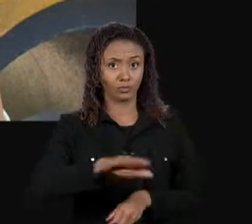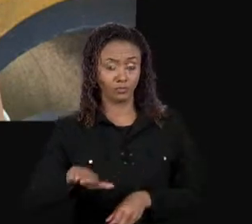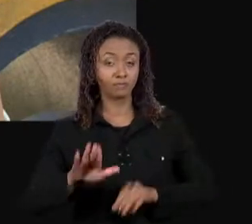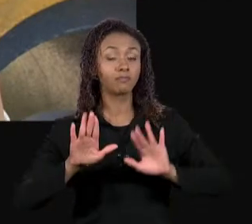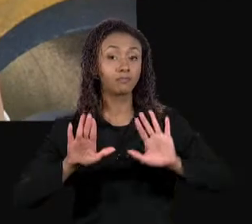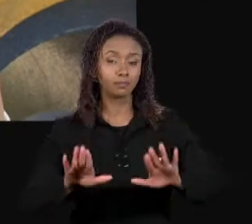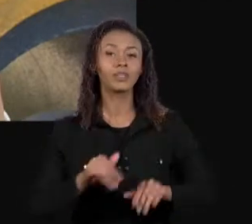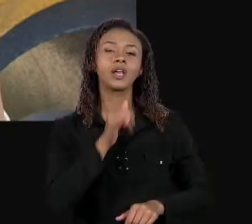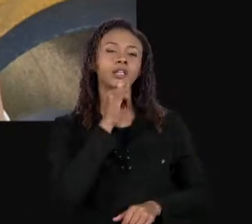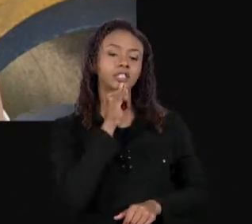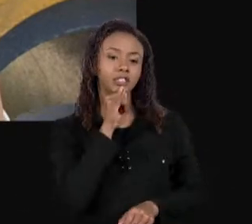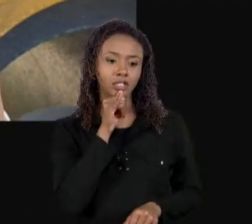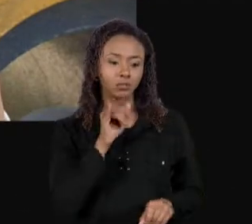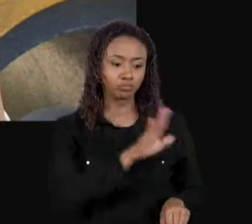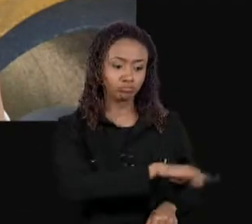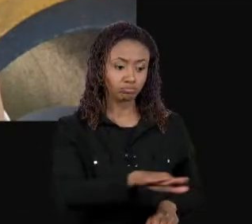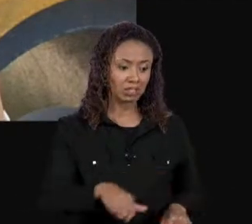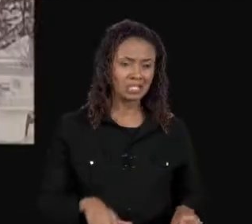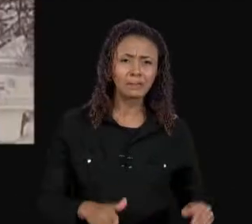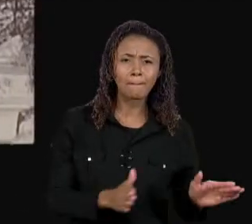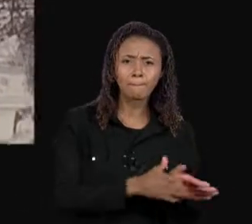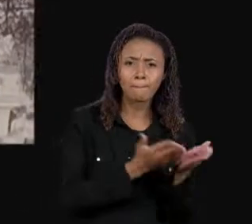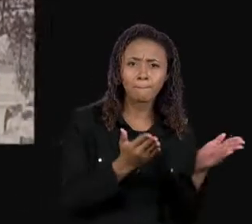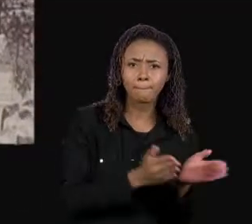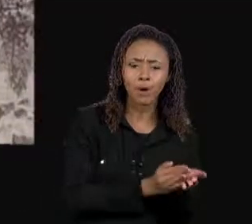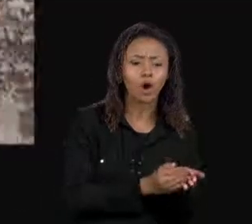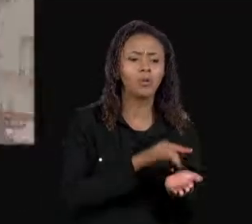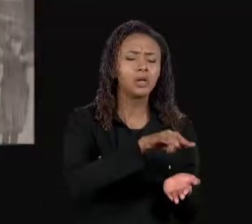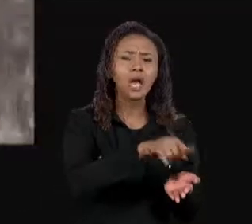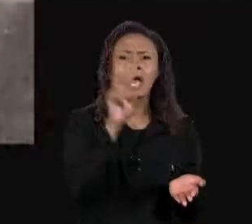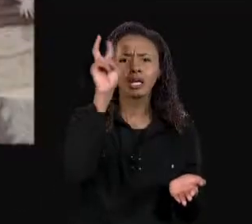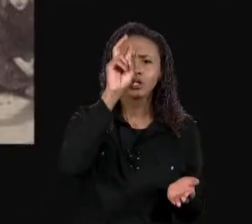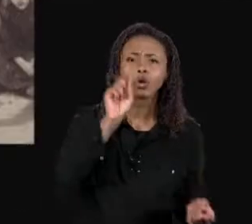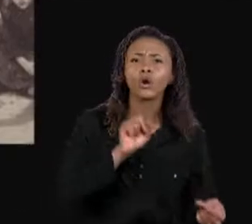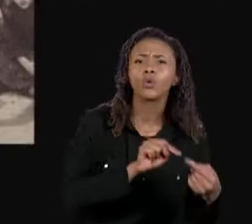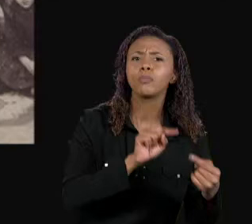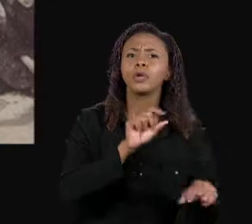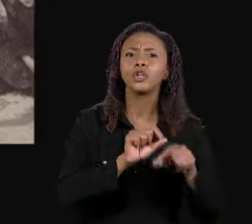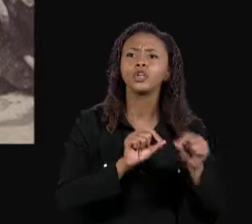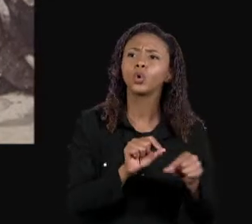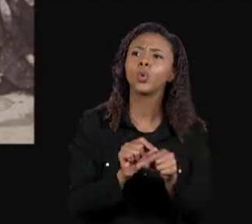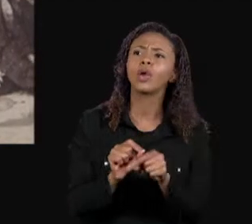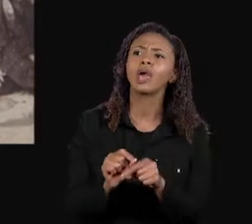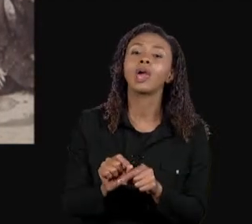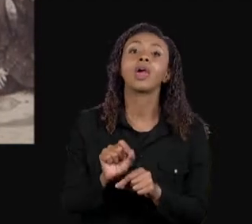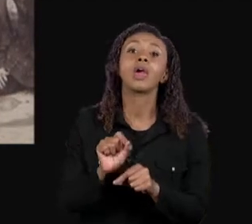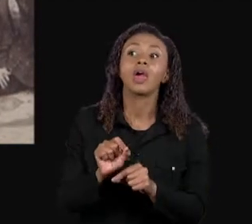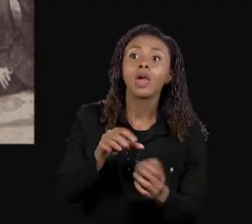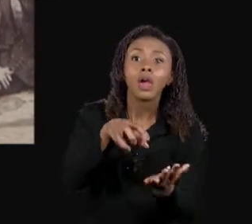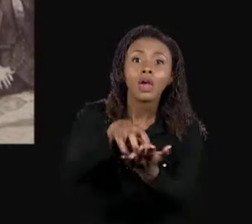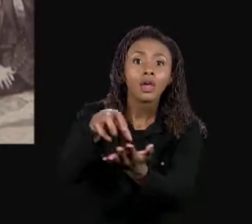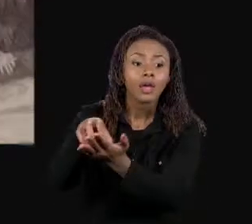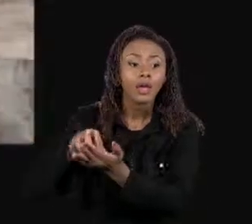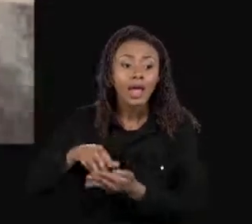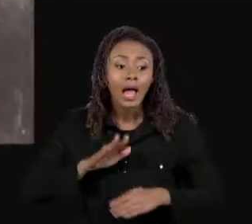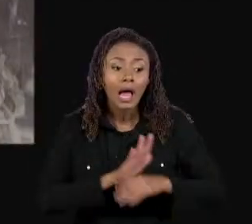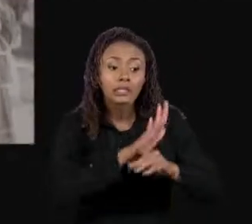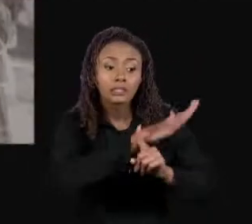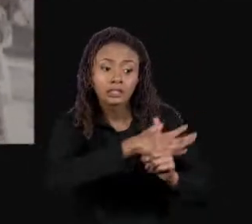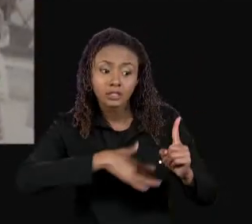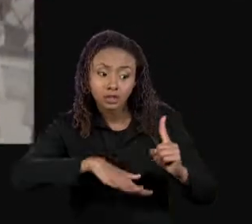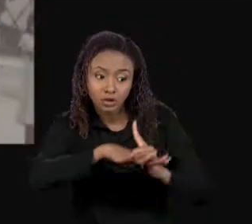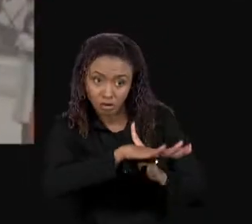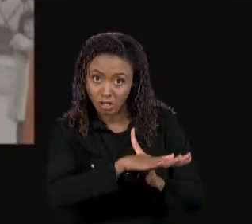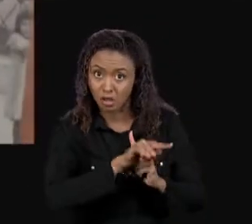mais pobres, essa história foi caracterizada pela vinculação aos órgãos de assistência social, para as crianças das